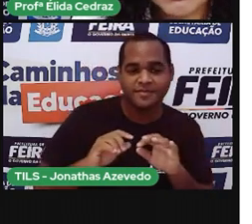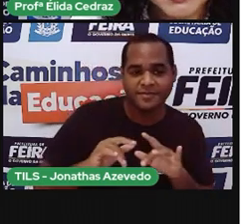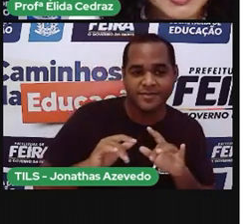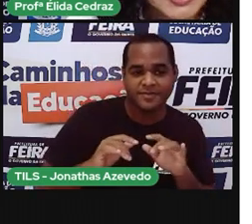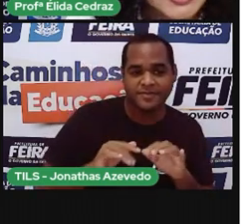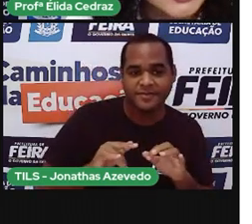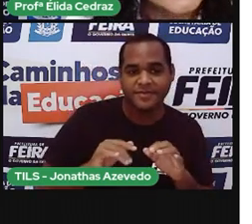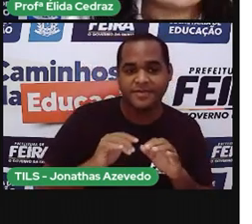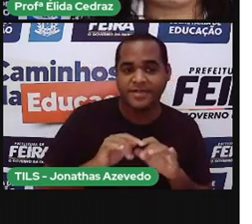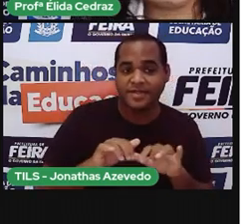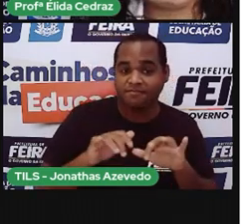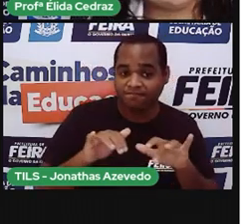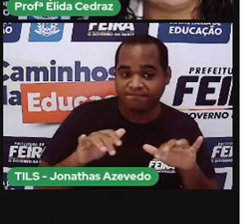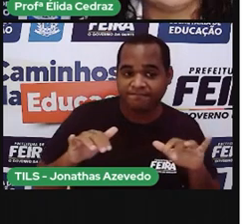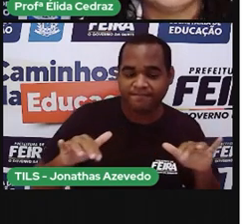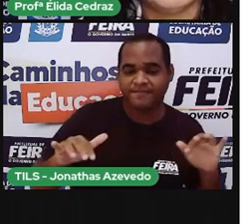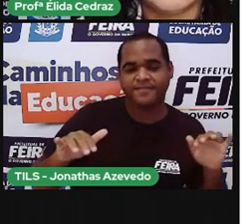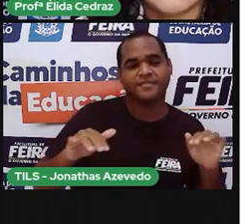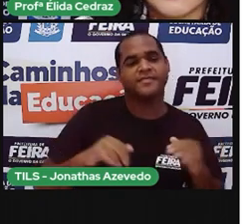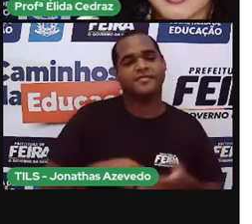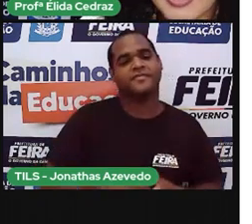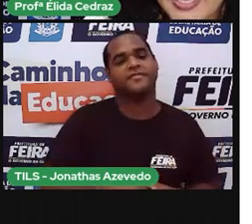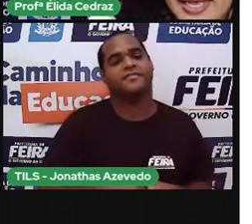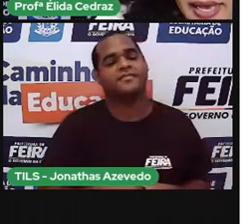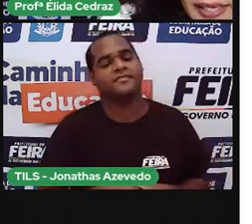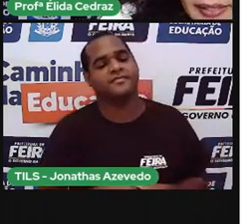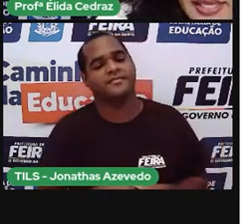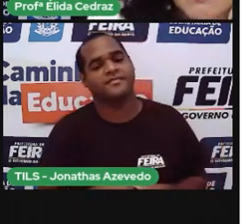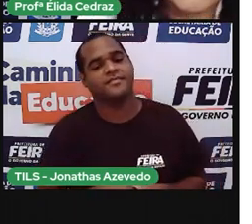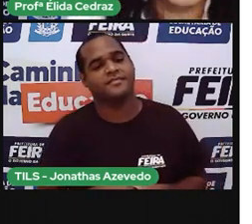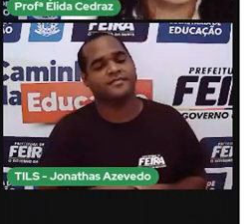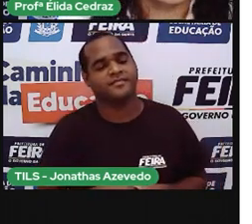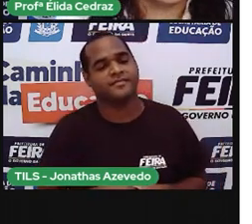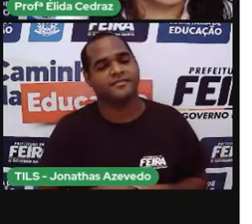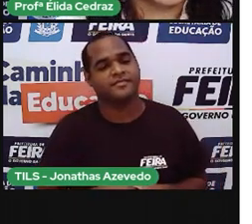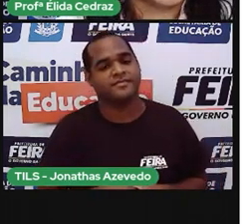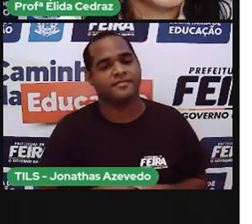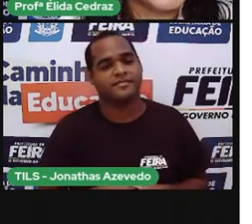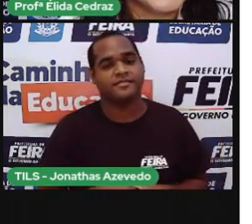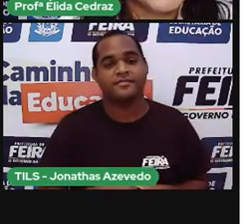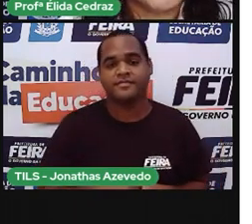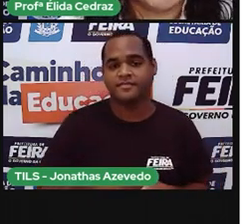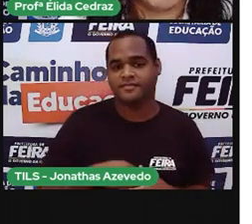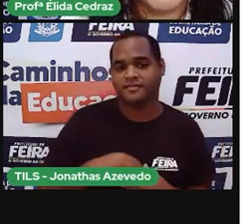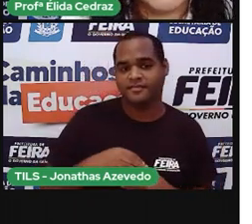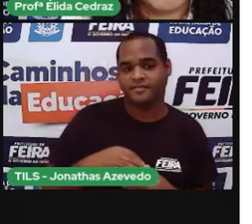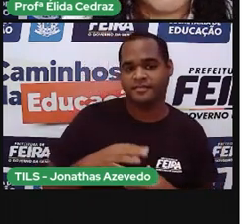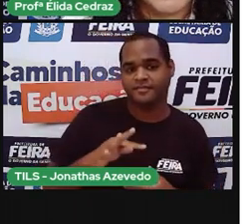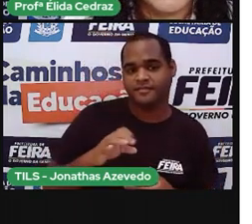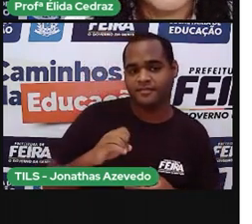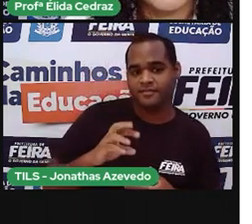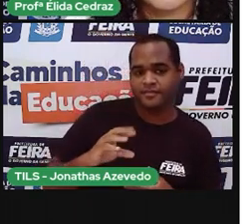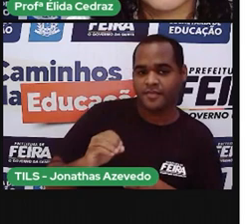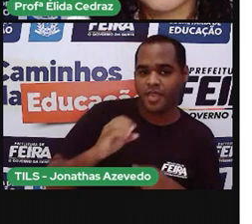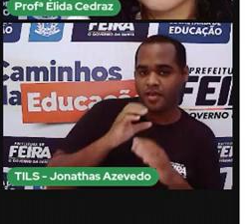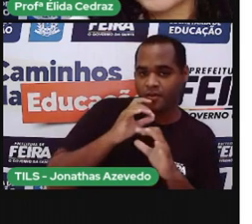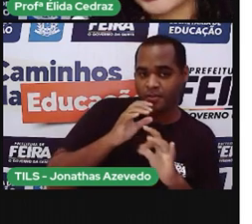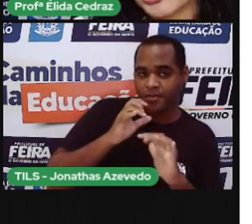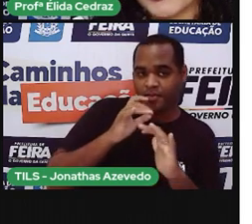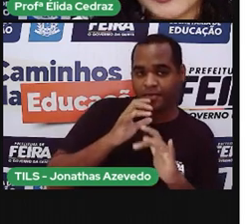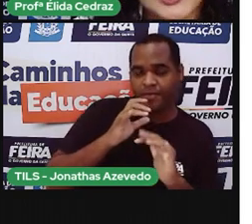plim, um pianinho. Aí tem. Tiruliluli, um